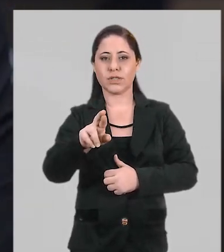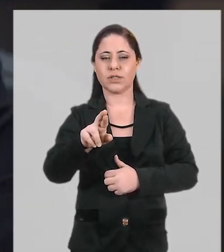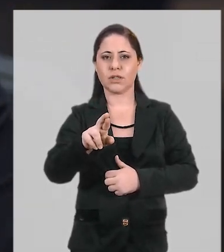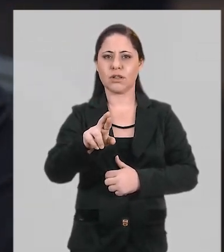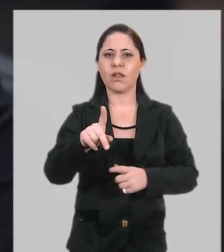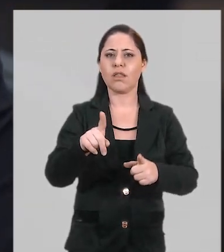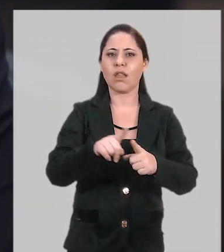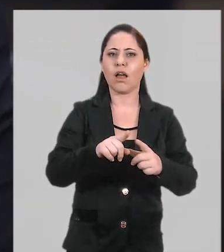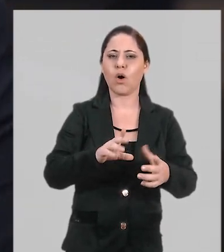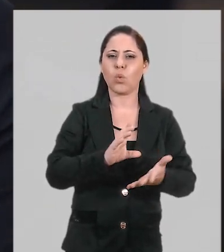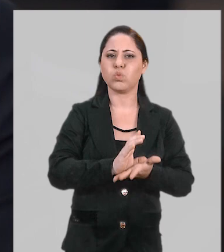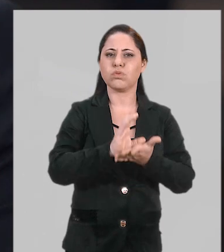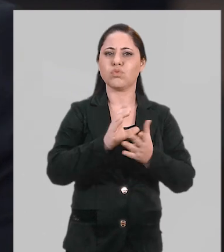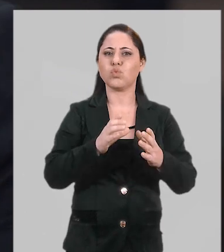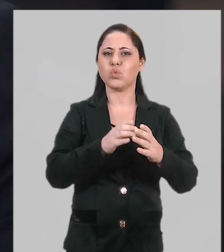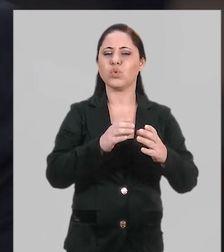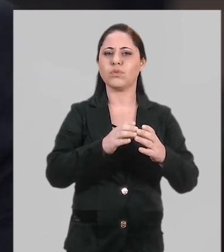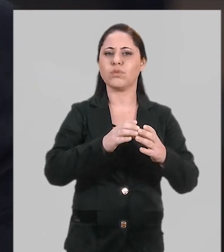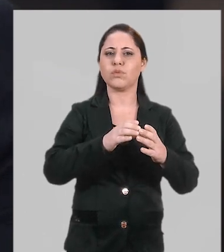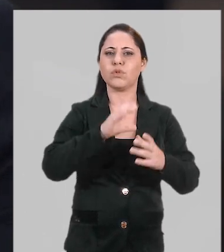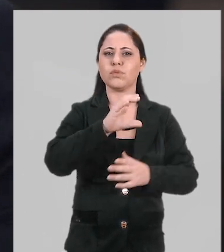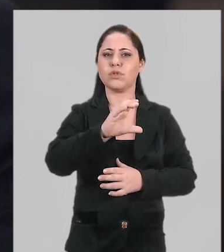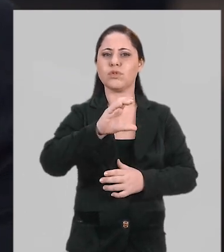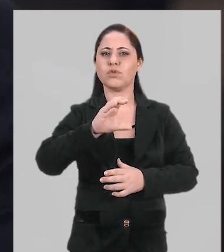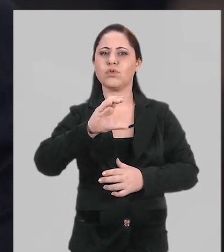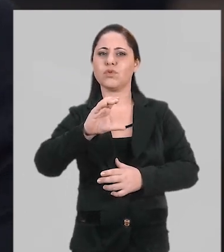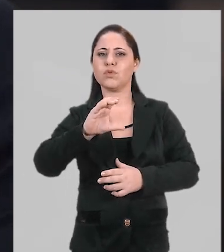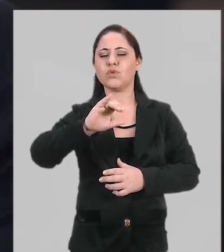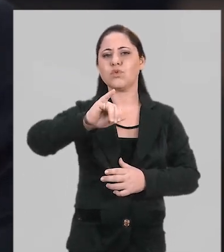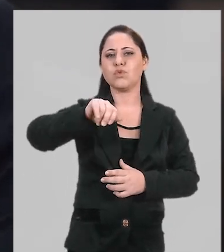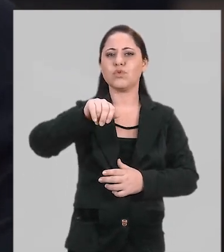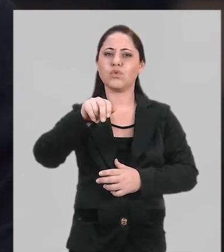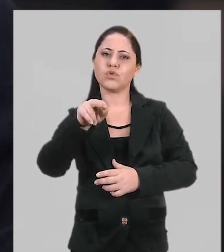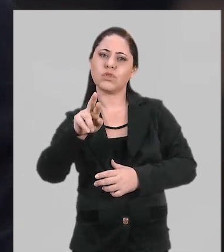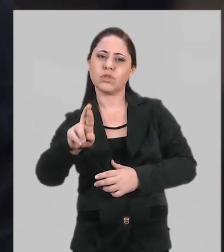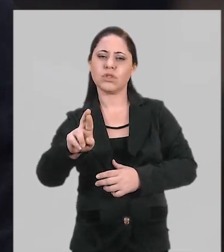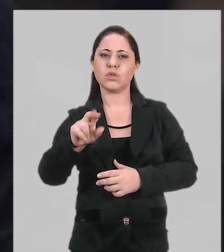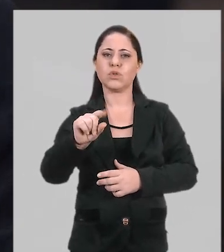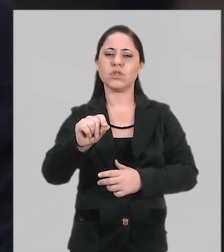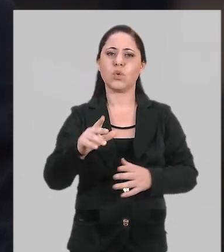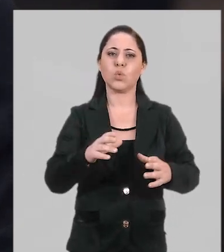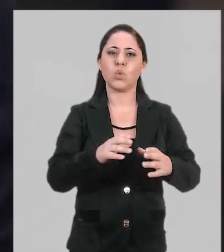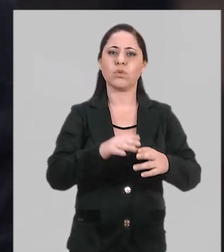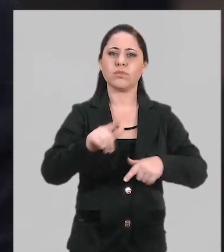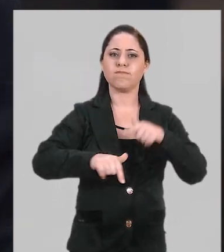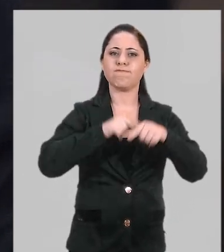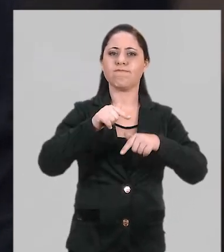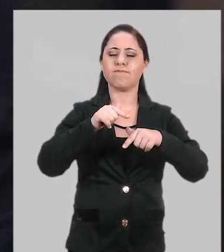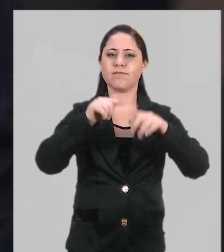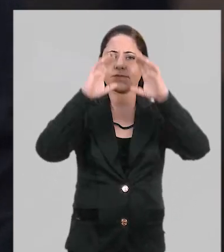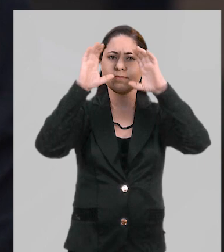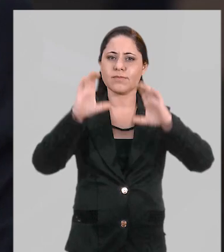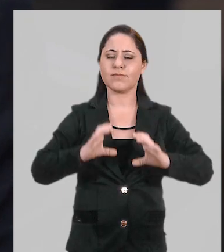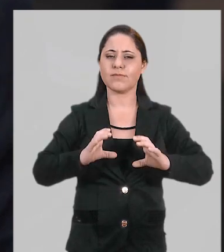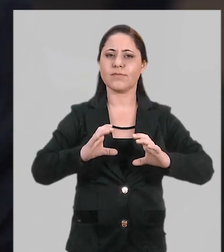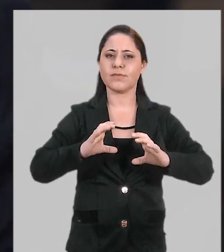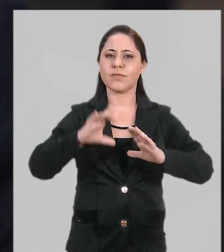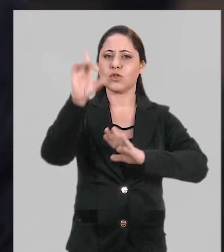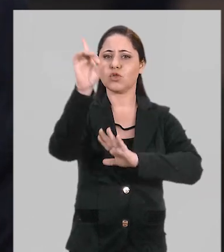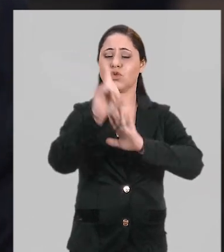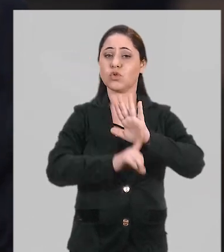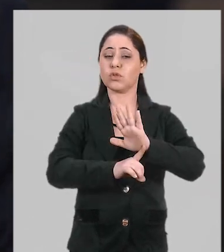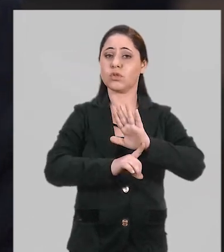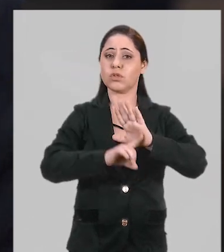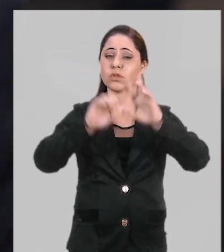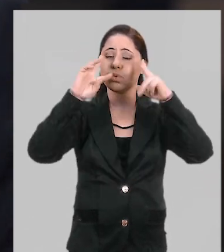da Comissão de Constituição, Justiça e Redação, o deputado preside a Comissão de Trabalho, Cidadania e Direitos